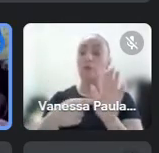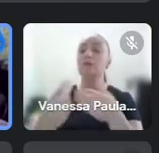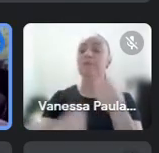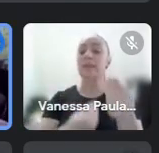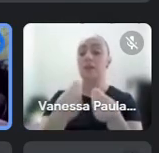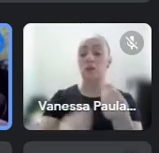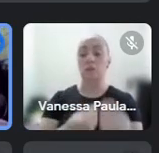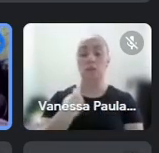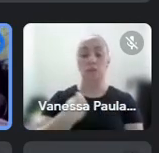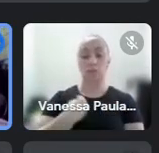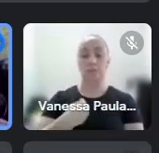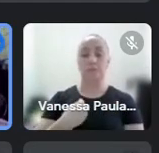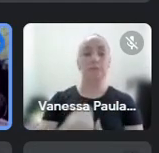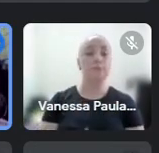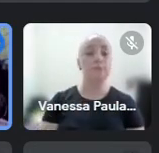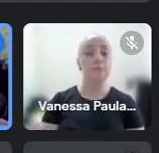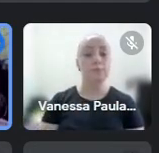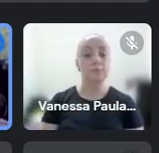Diego.